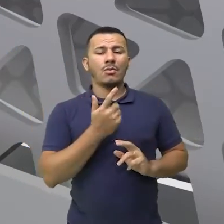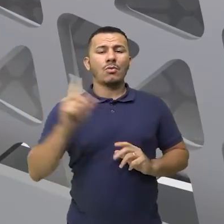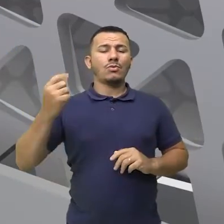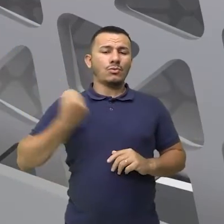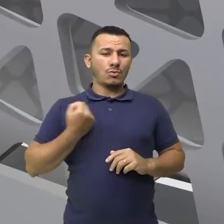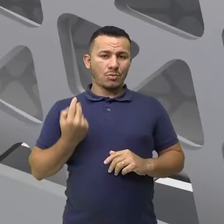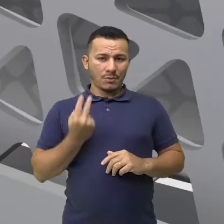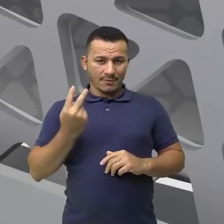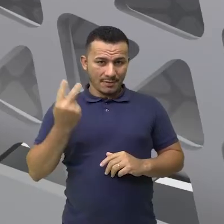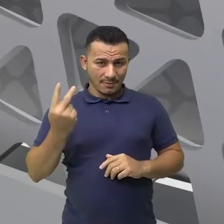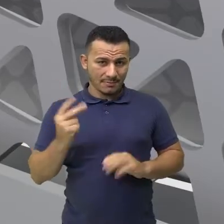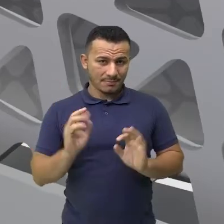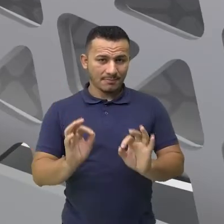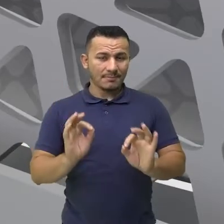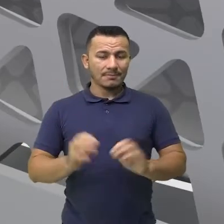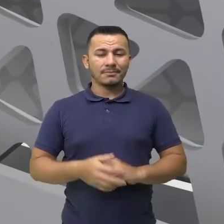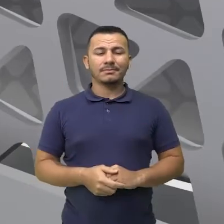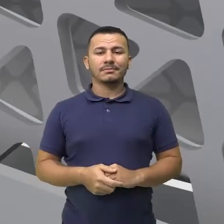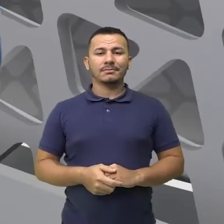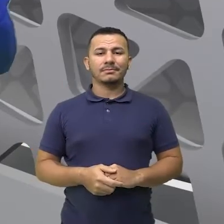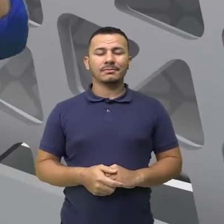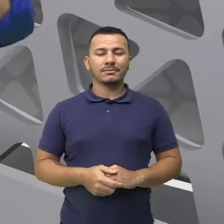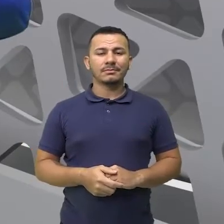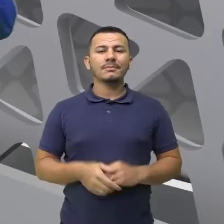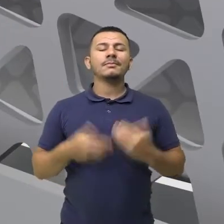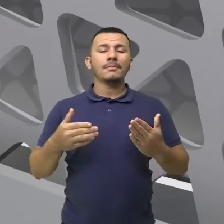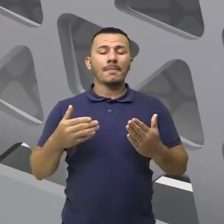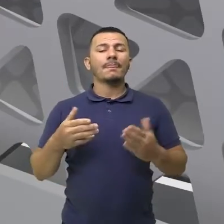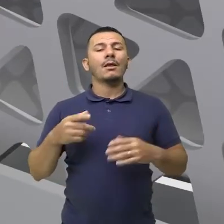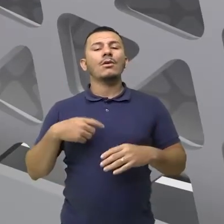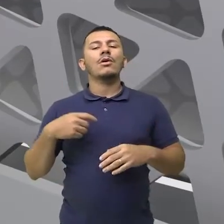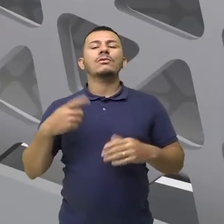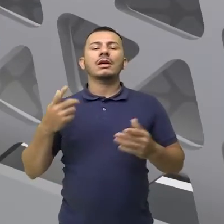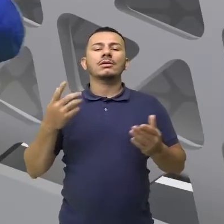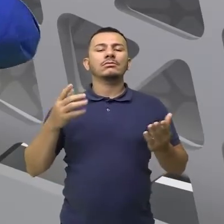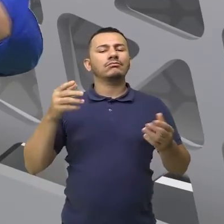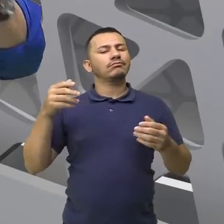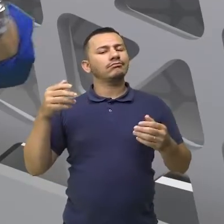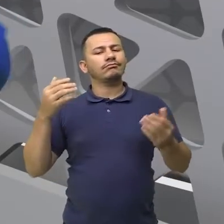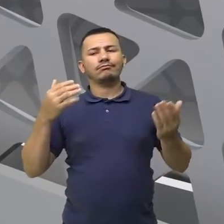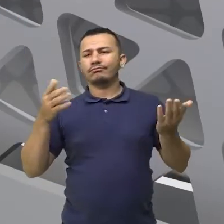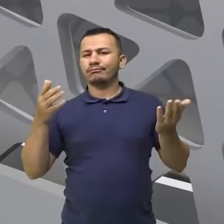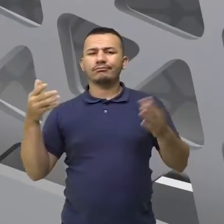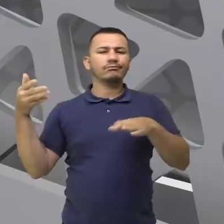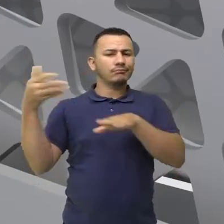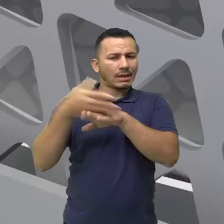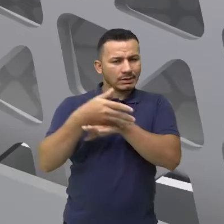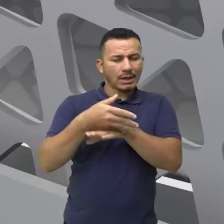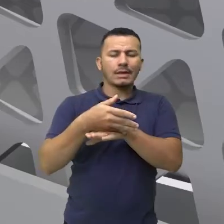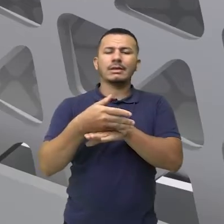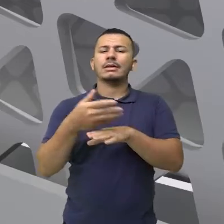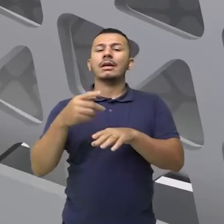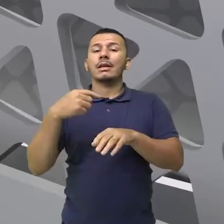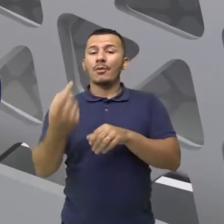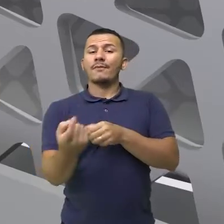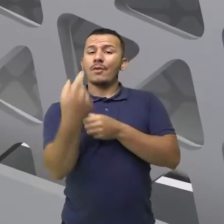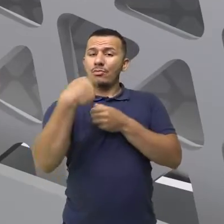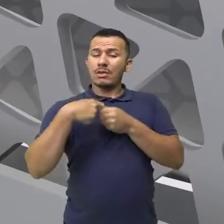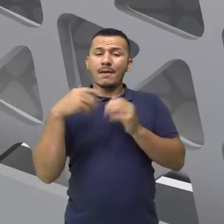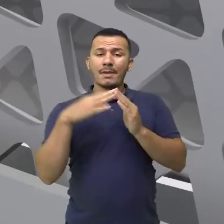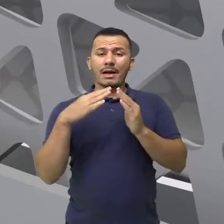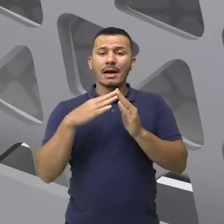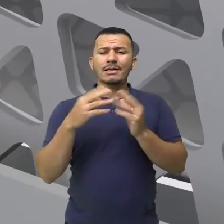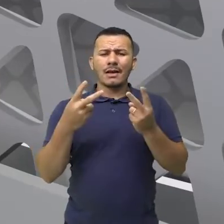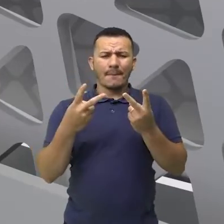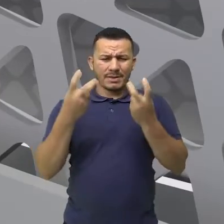outros valores, beleza? Então, quando você sair para regressar para sua casa, observe, faça